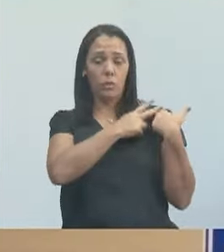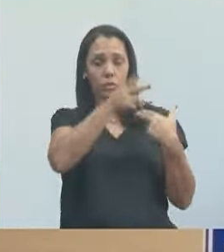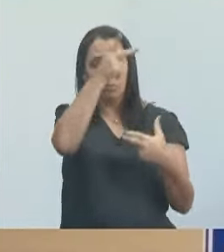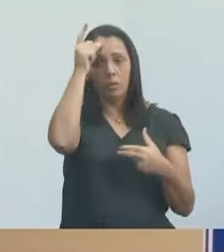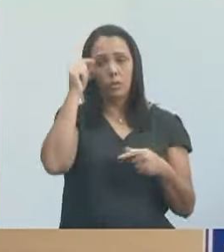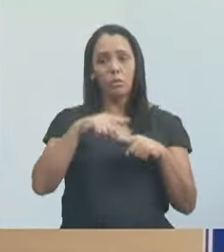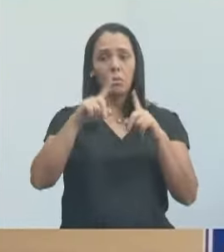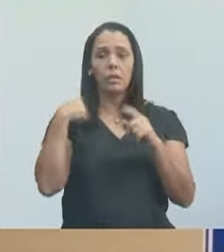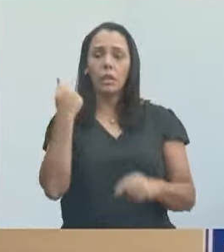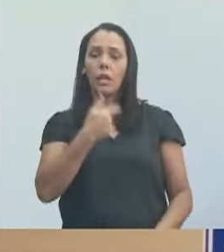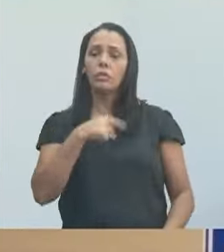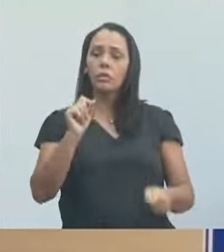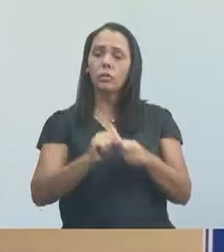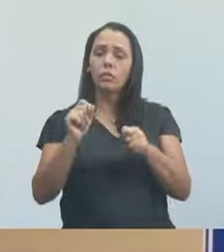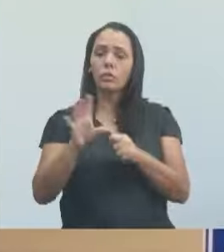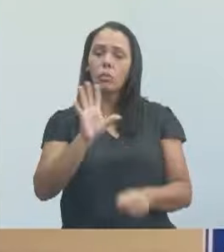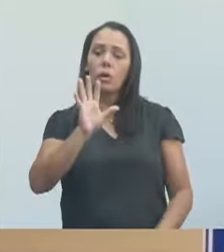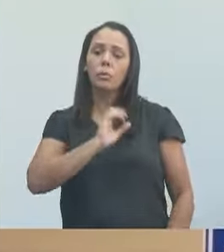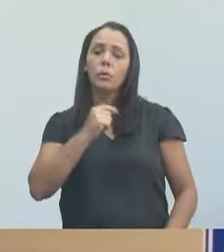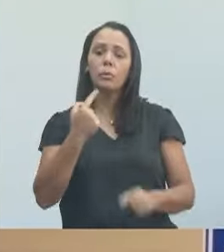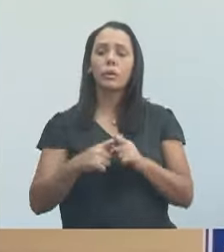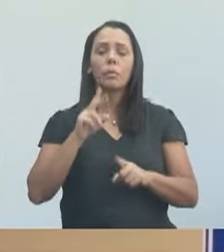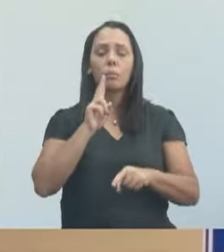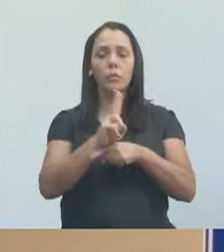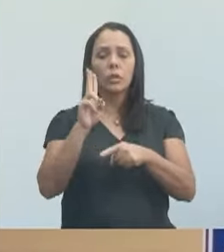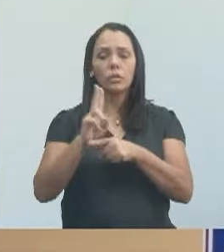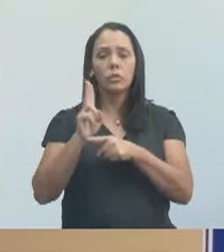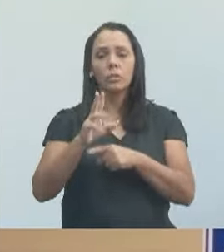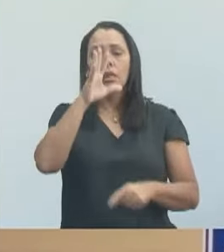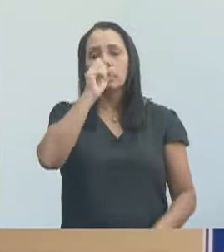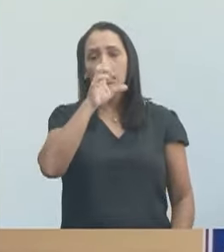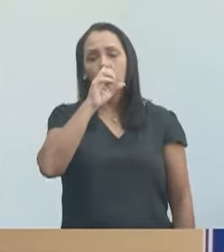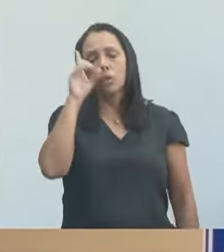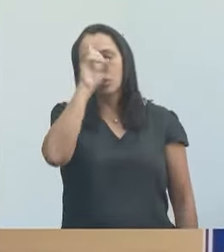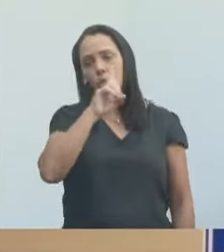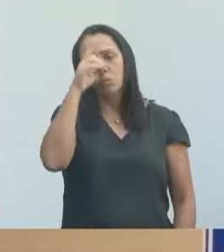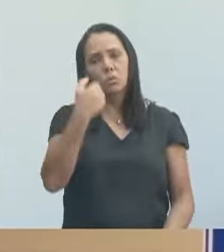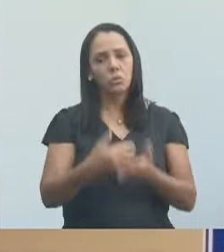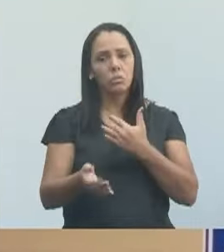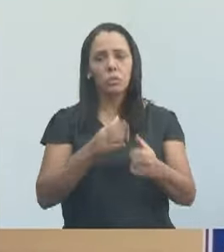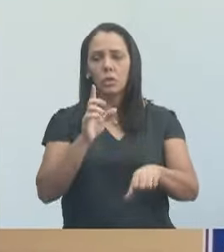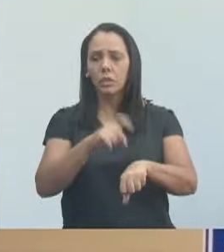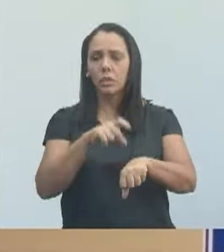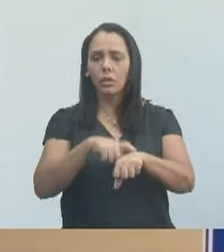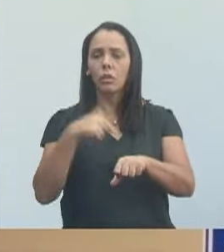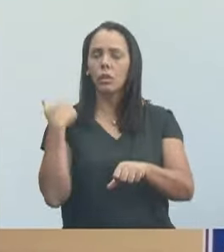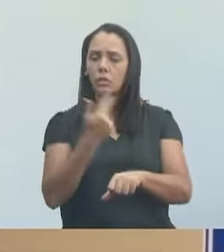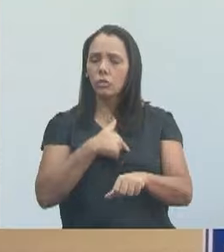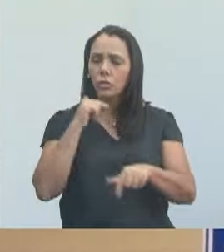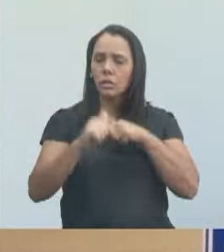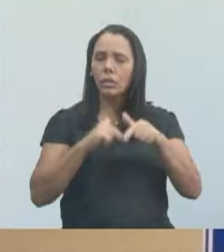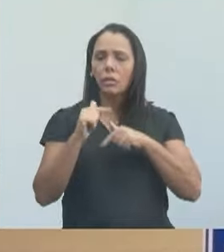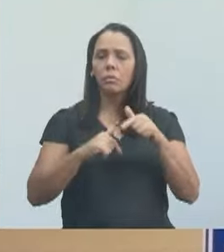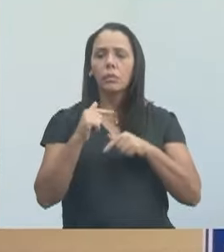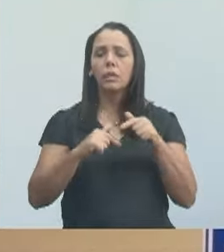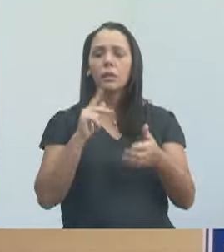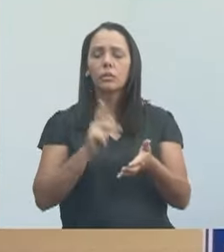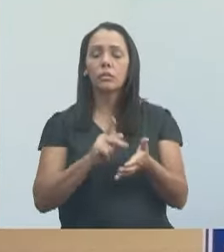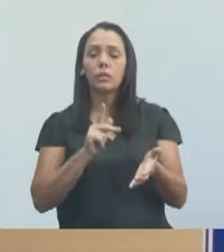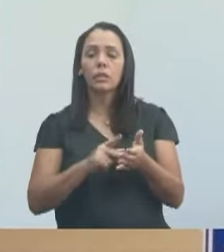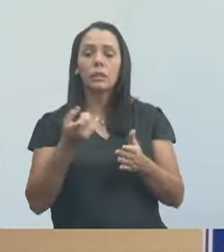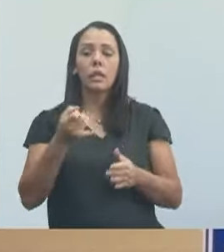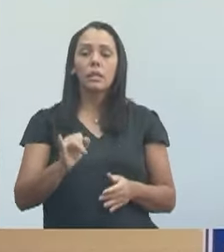amor, porque nós somos protetoras, sábado e domingo não tem horário para a gente trabalhar, tá? Então, quem